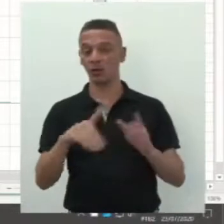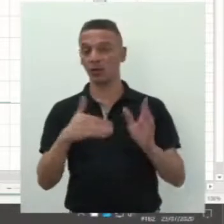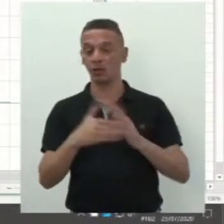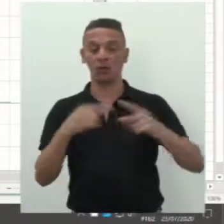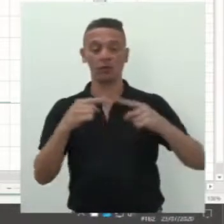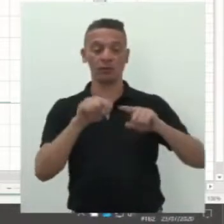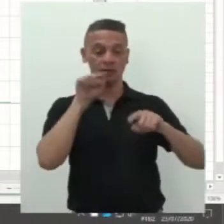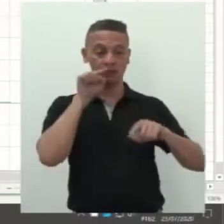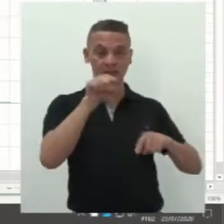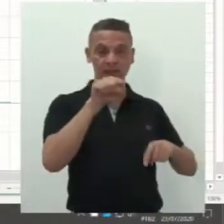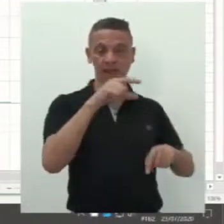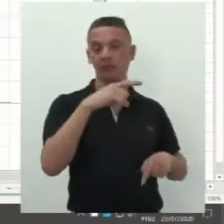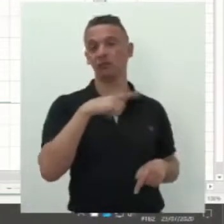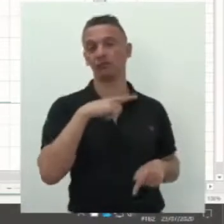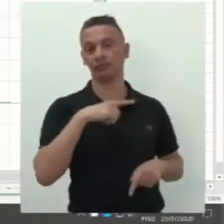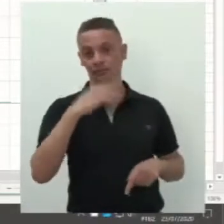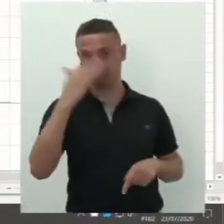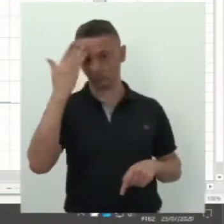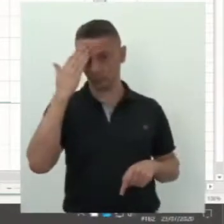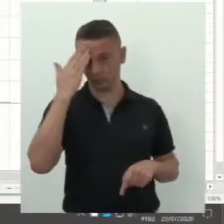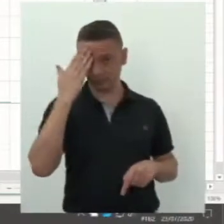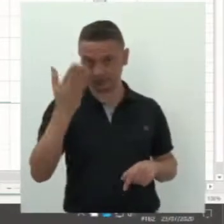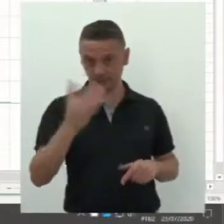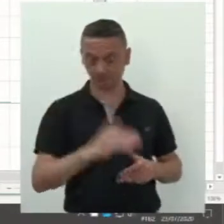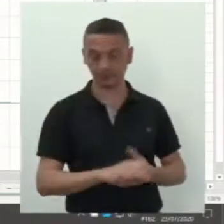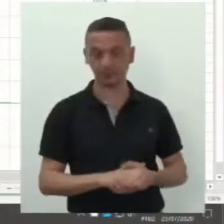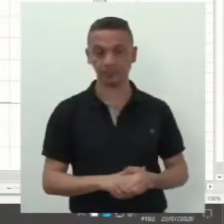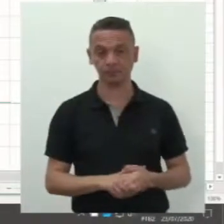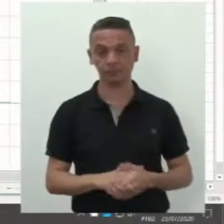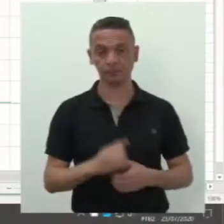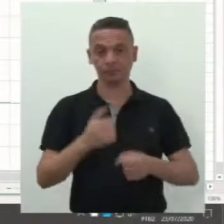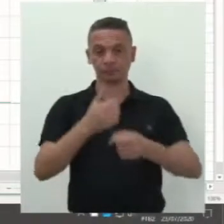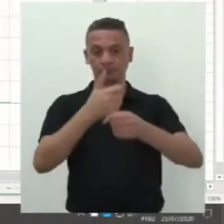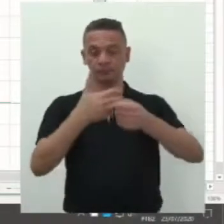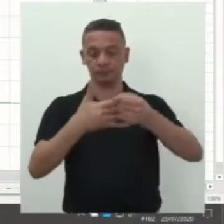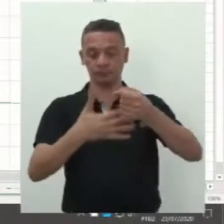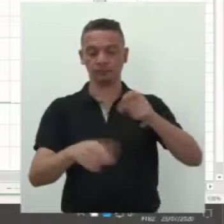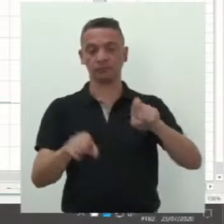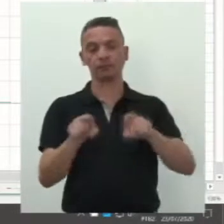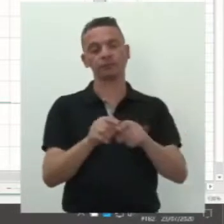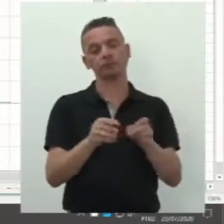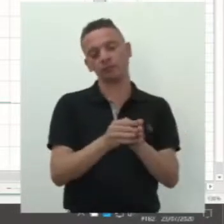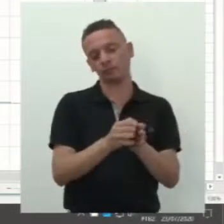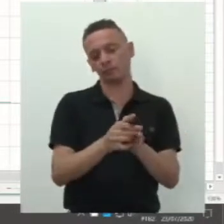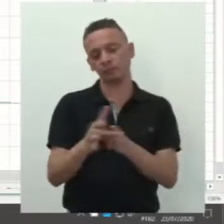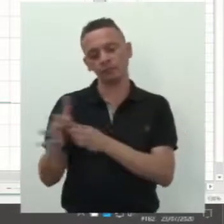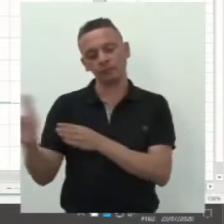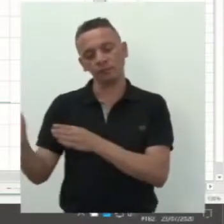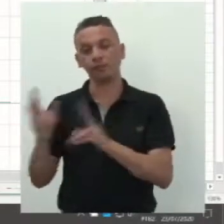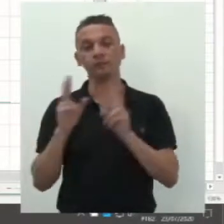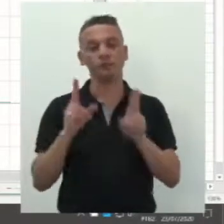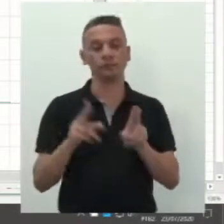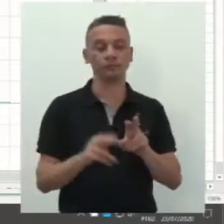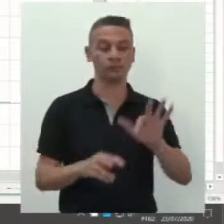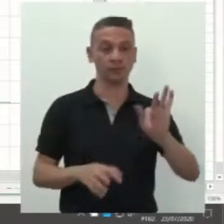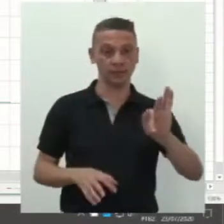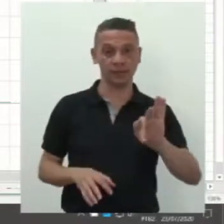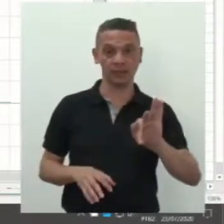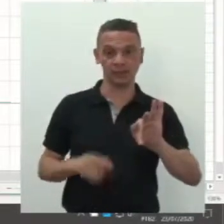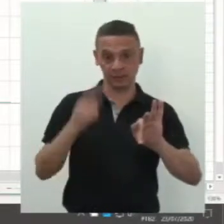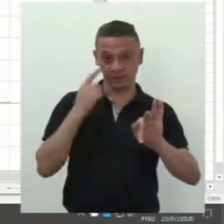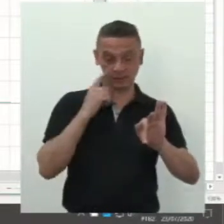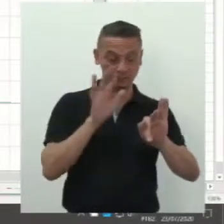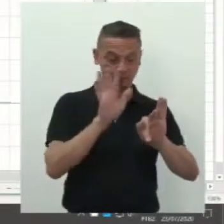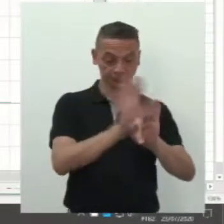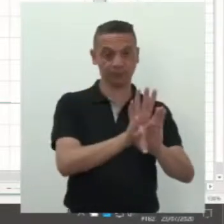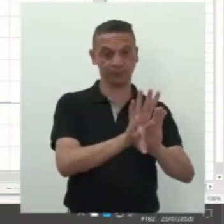na seleção, na orientação que você colocou. Então, ó, tô descendo. Pro lado, mesma coisa, ó. Coluna F.